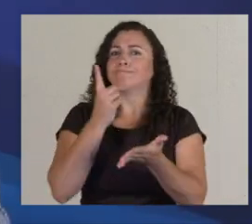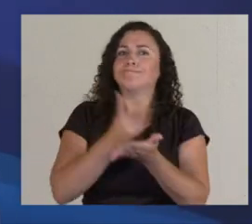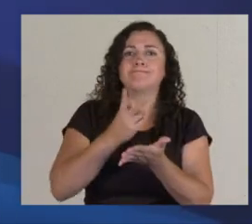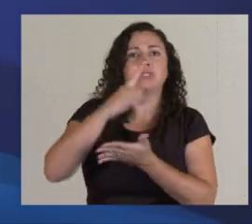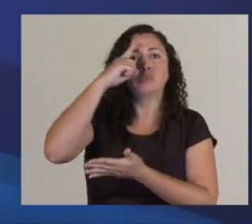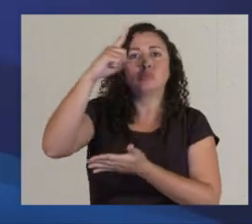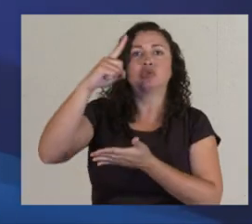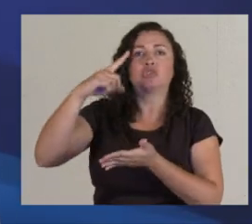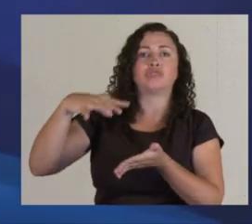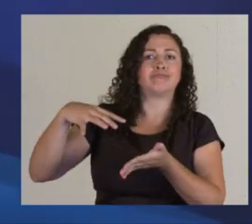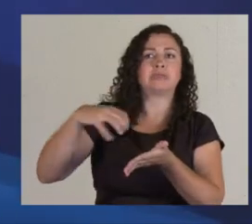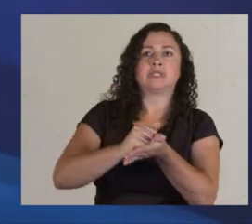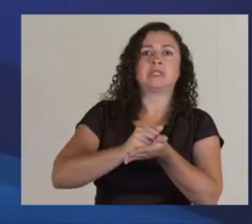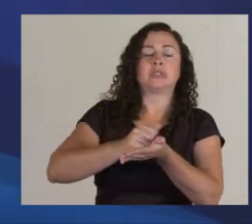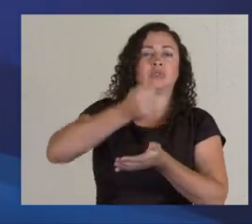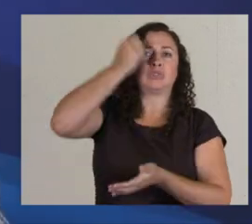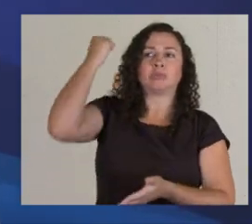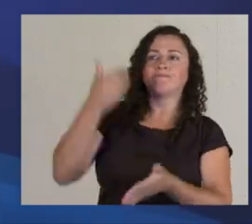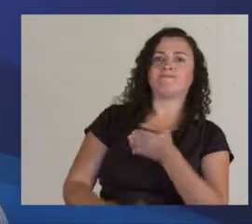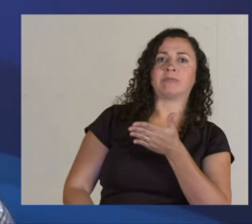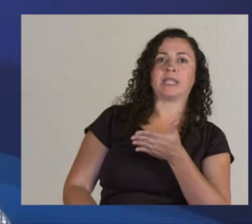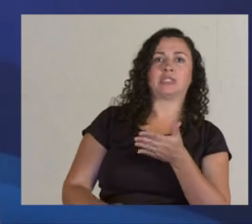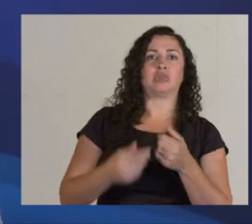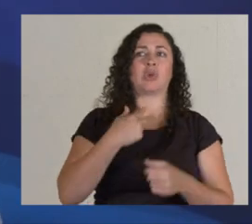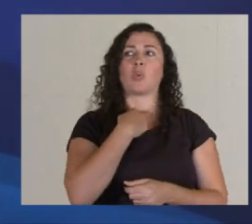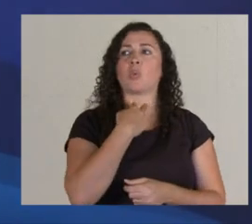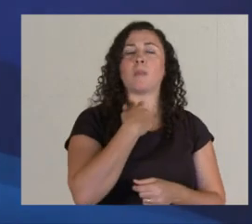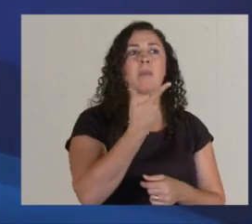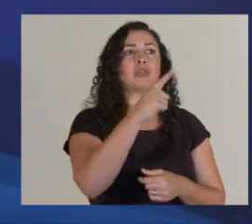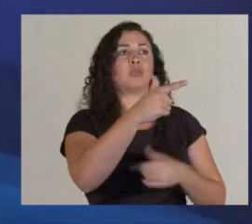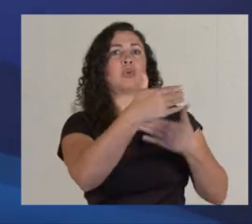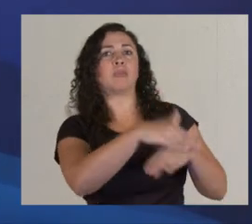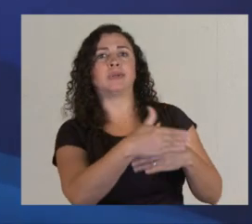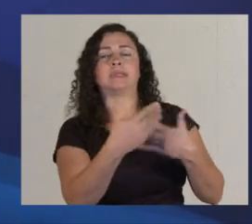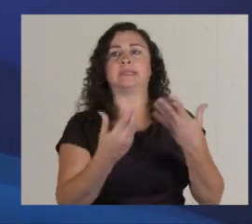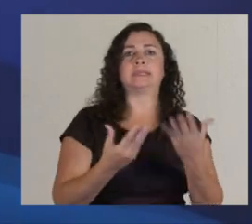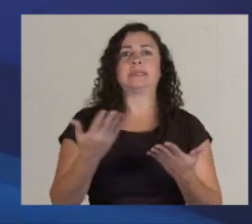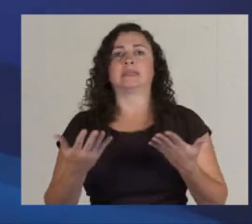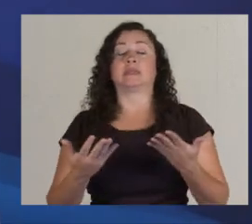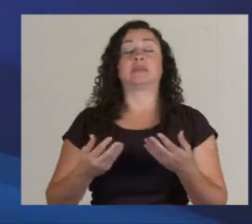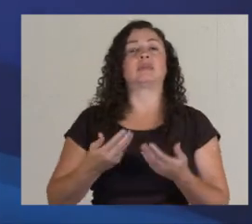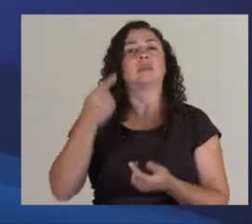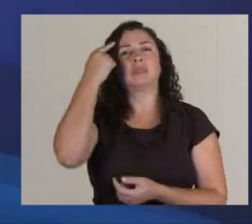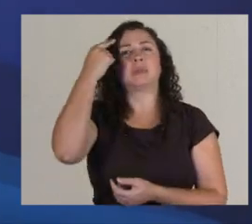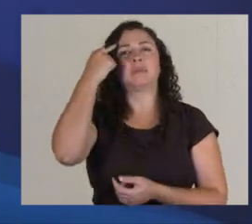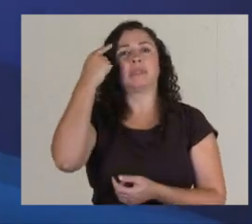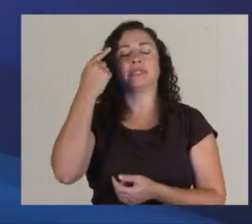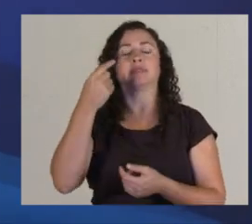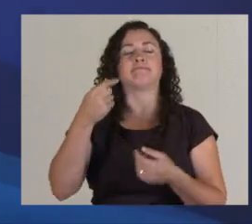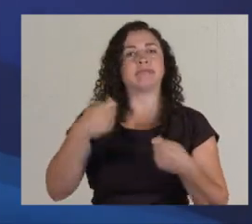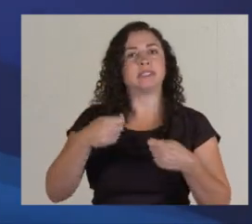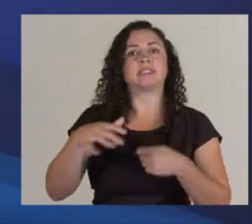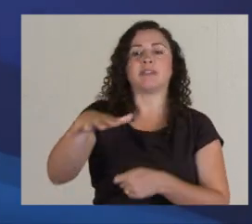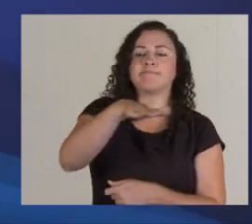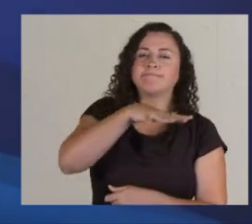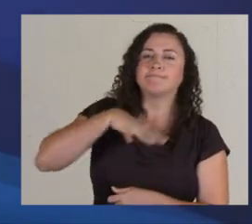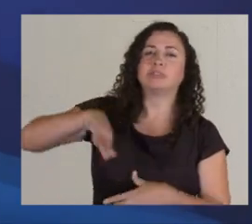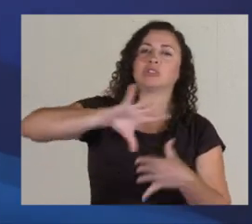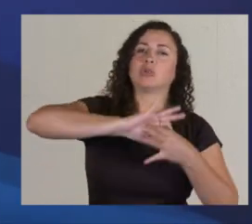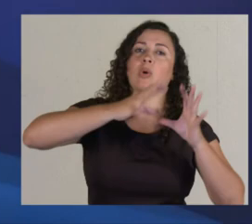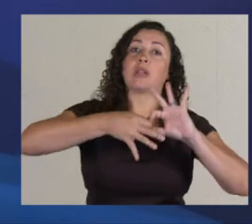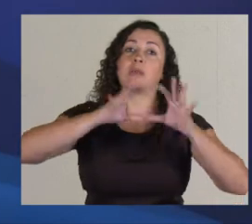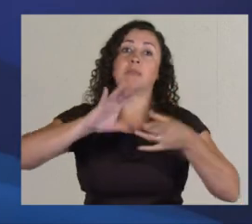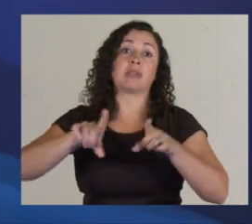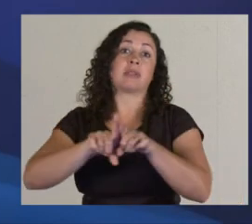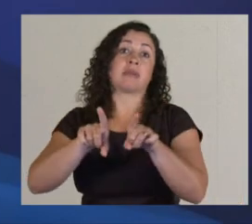vestibular, ele não se inscreve no vestibular ou ele está em outra unidade da federação. Então, se você pensar a abrangência da